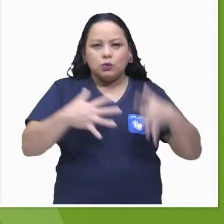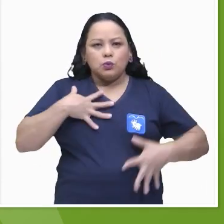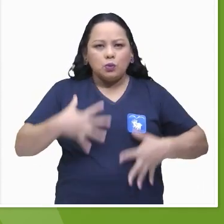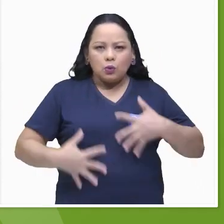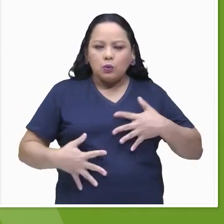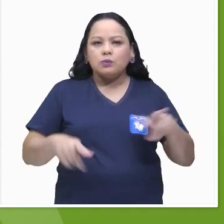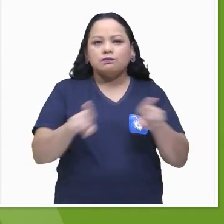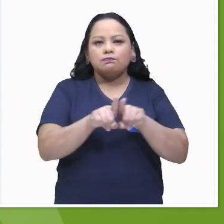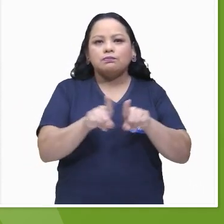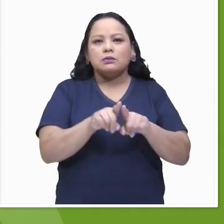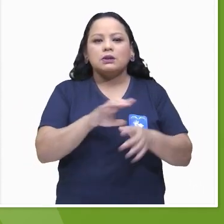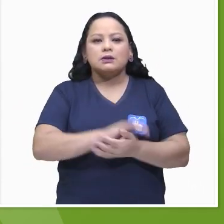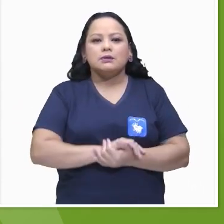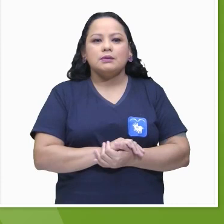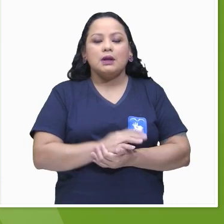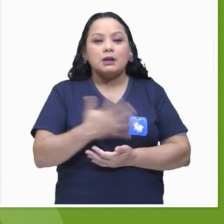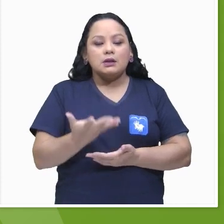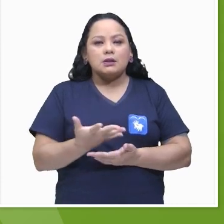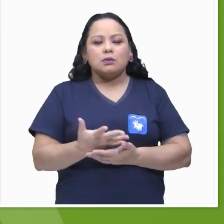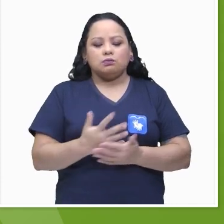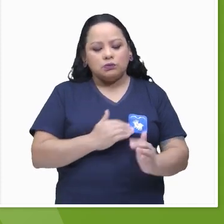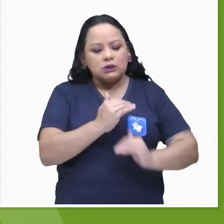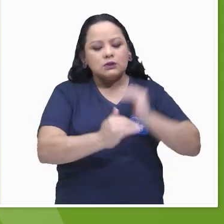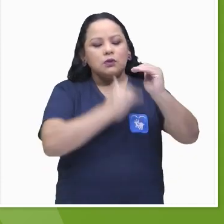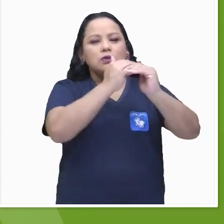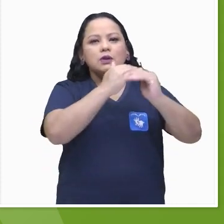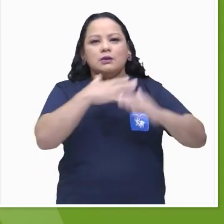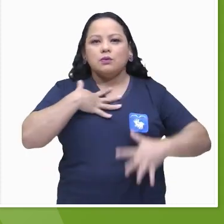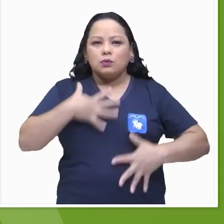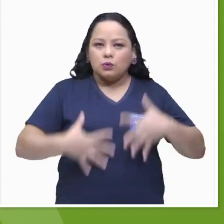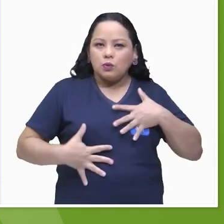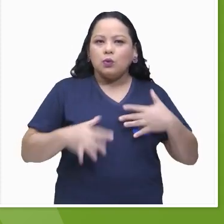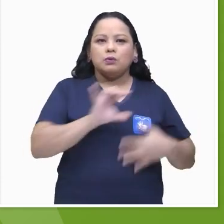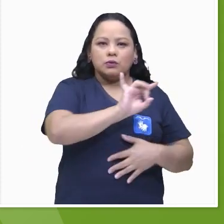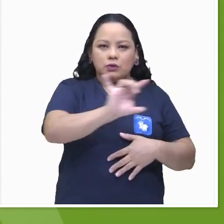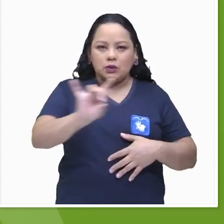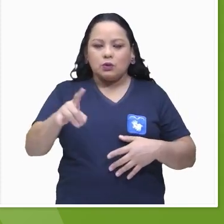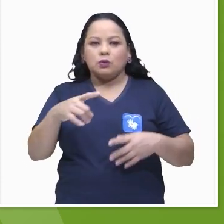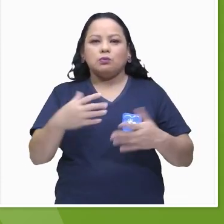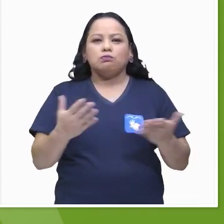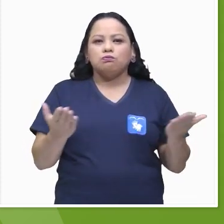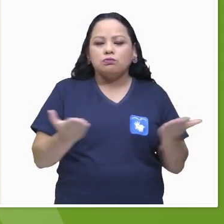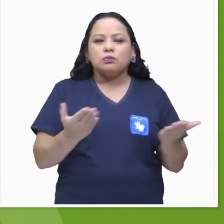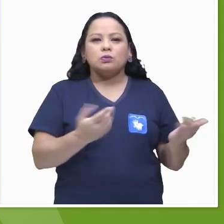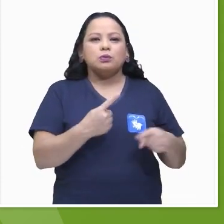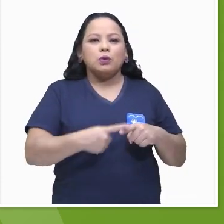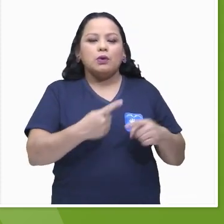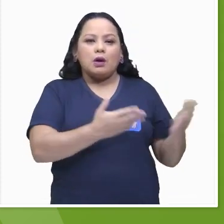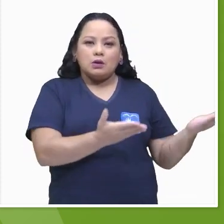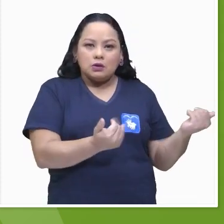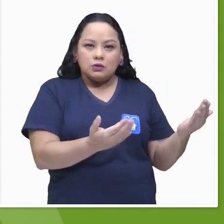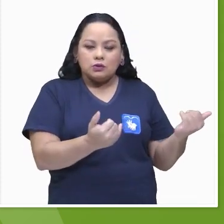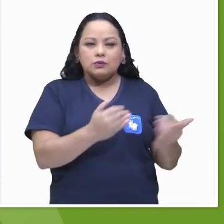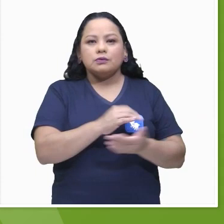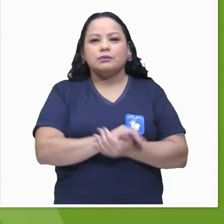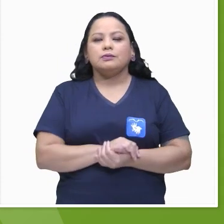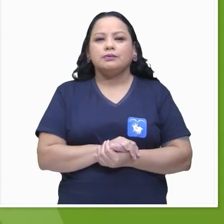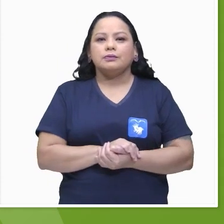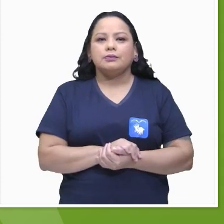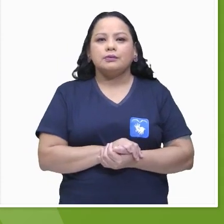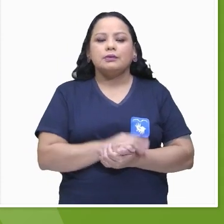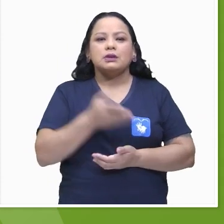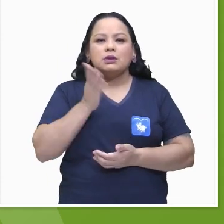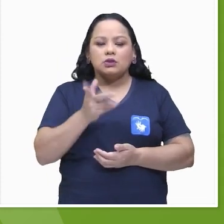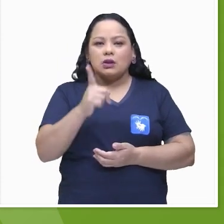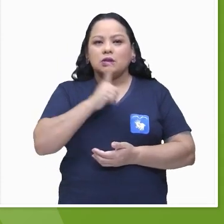fisiológicas, tá? E aí o corpo vai se desenvolver ali para a adolescência, e aí já tem como já